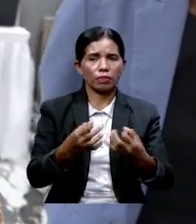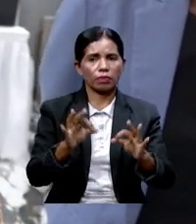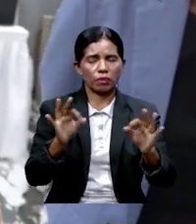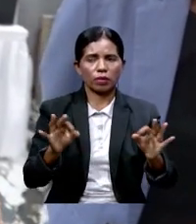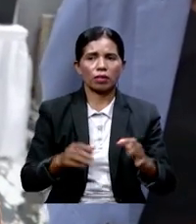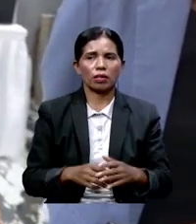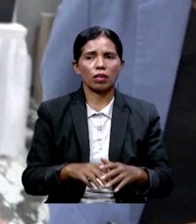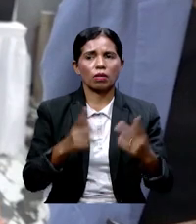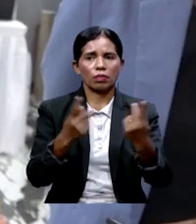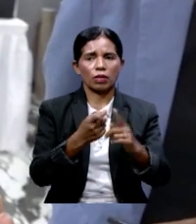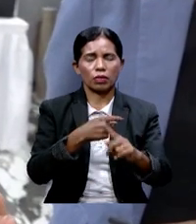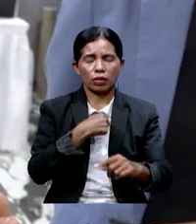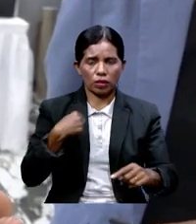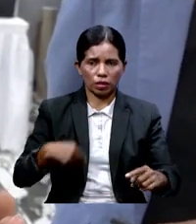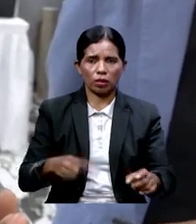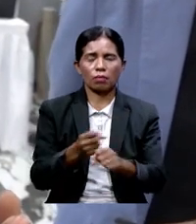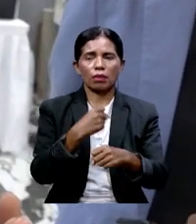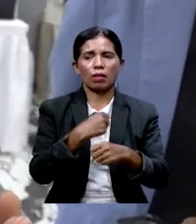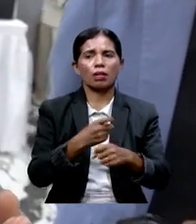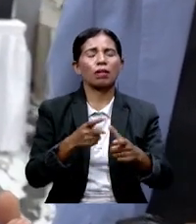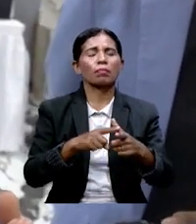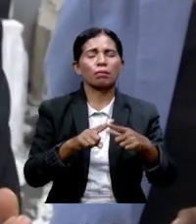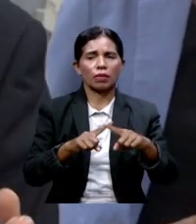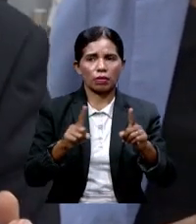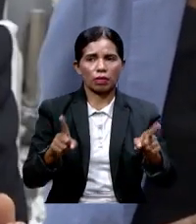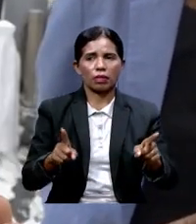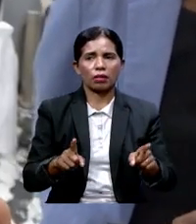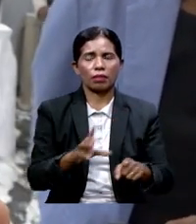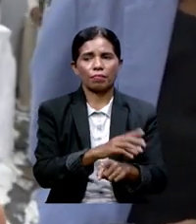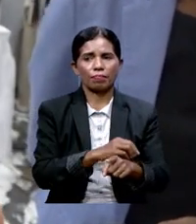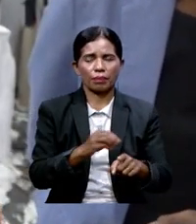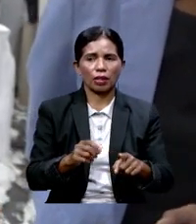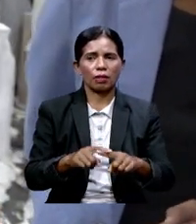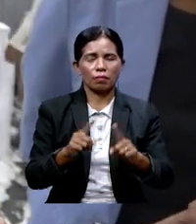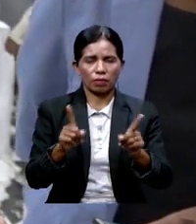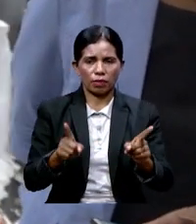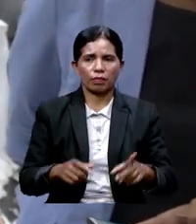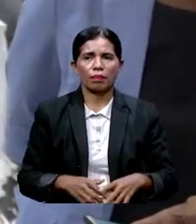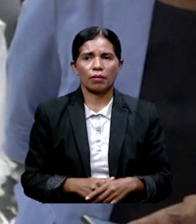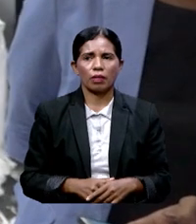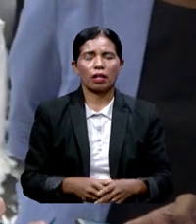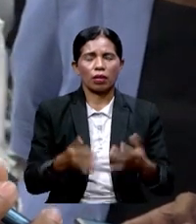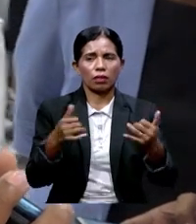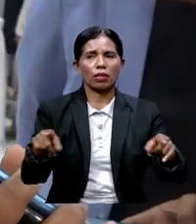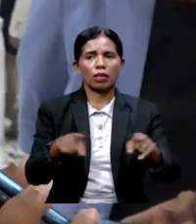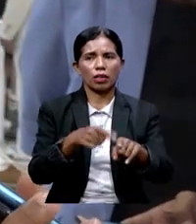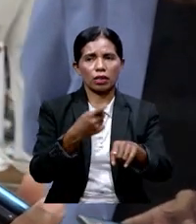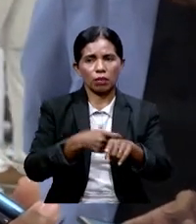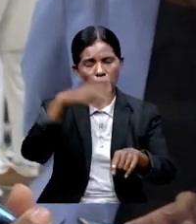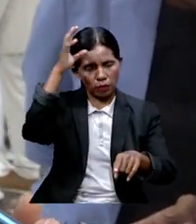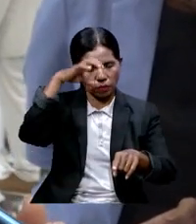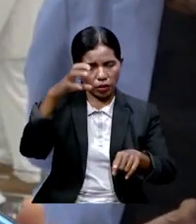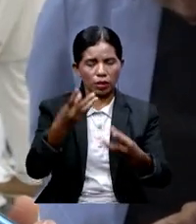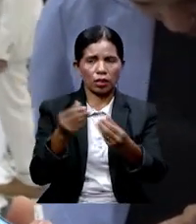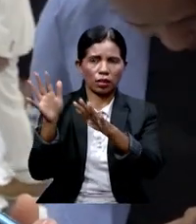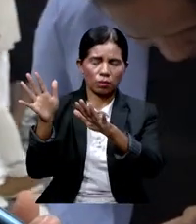sada companhia Rusi China nia magalo mai be Shanghai Construction mai be agora hanes ne tempo udan rai halai i